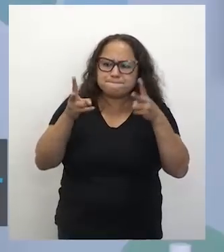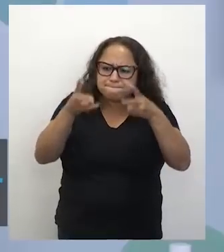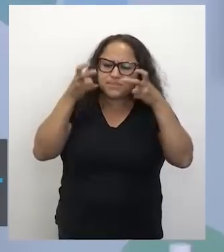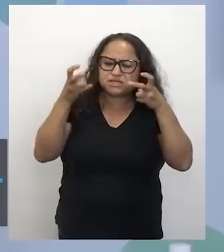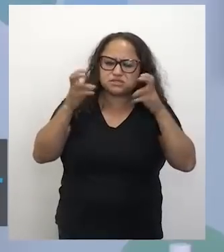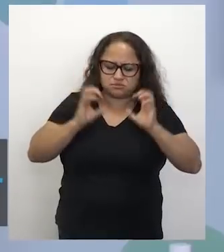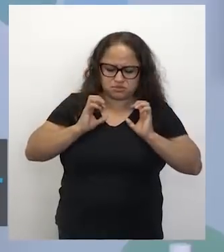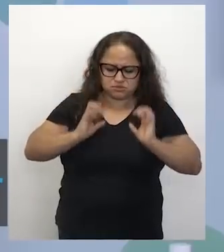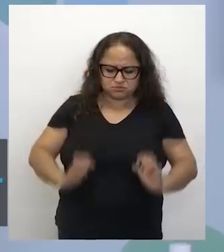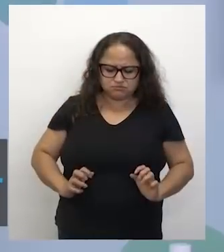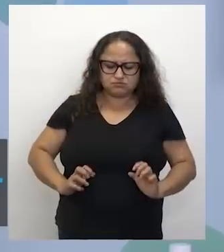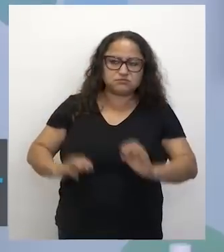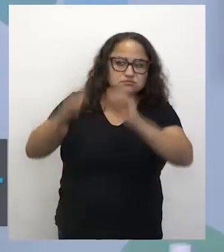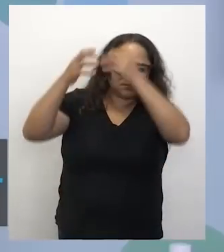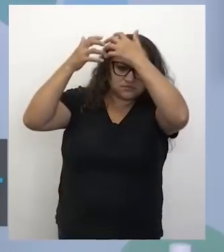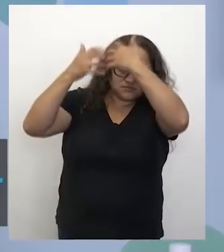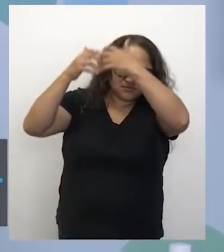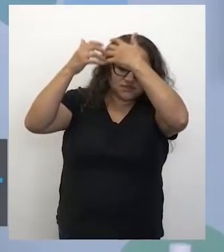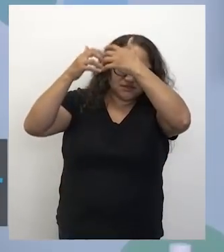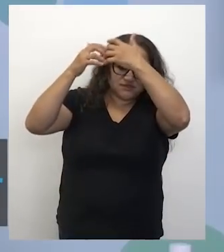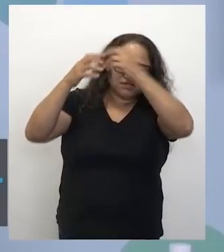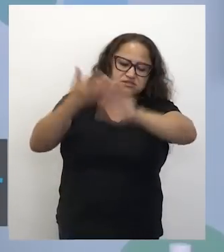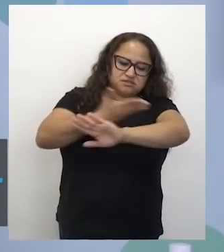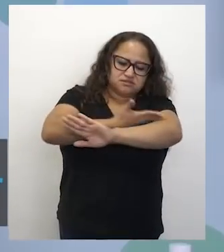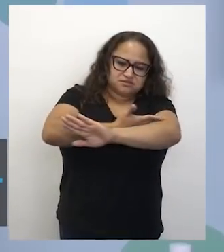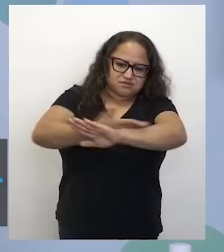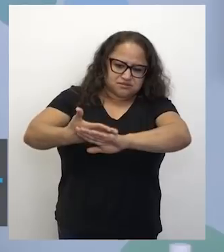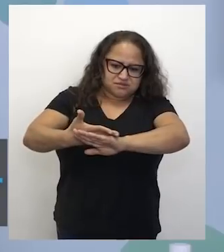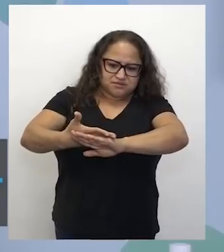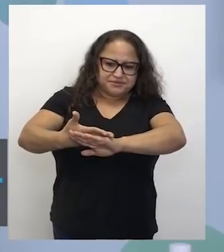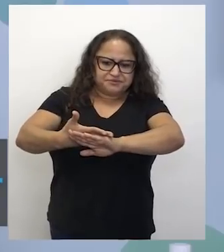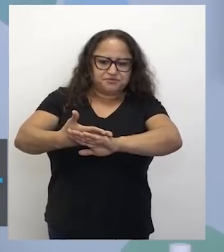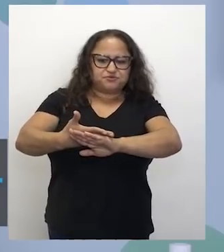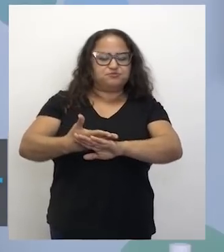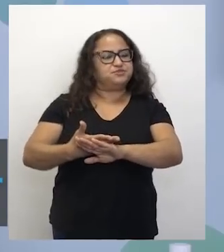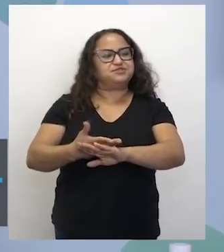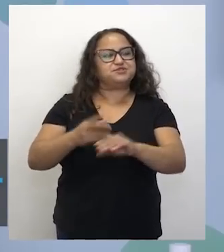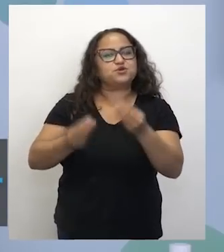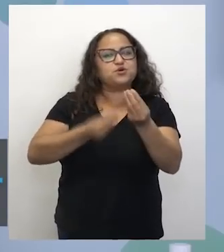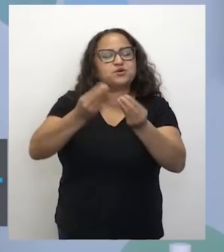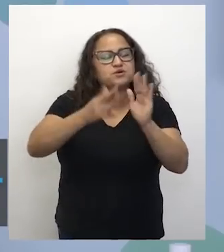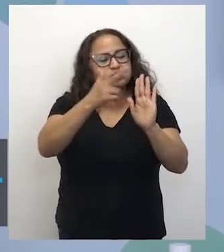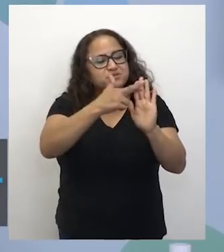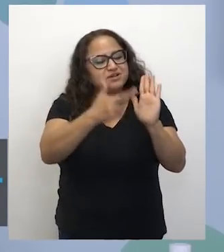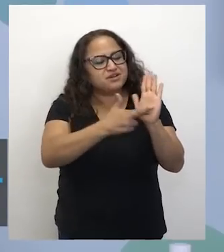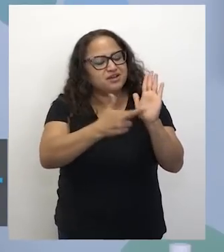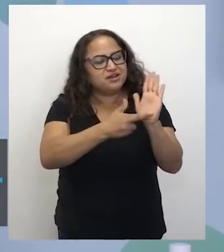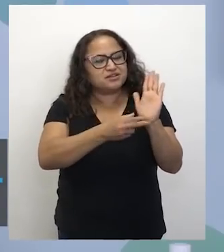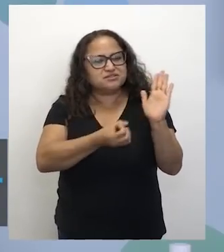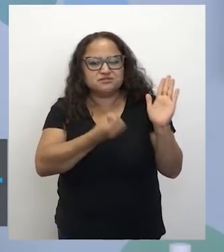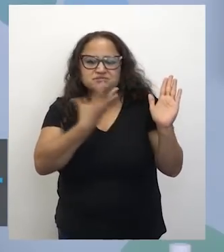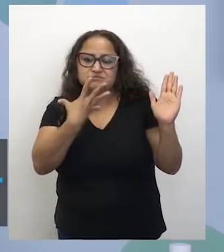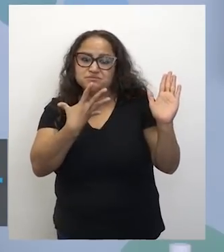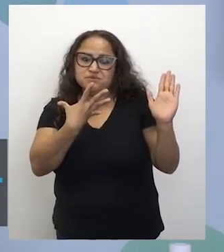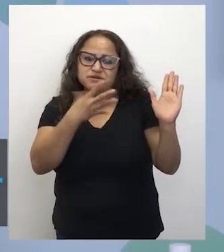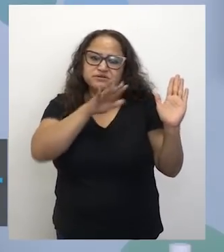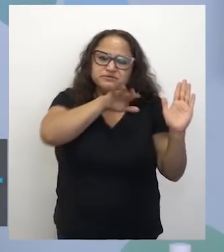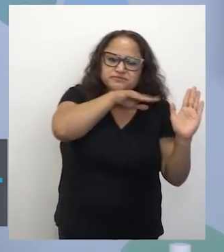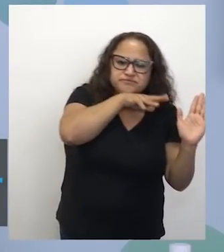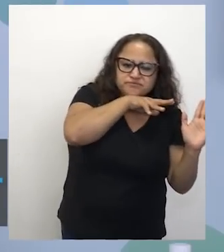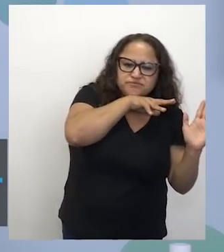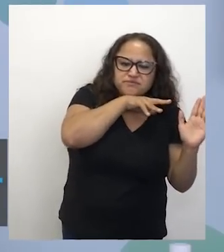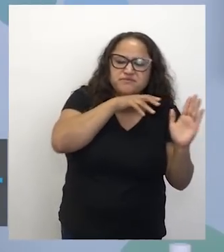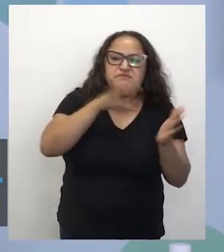com a reflexão sobre esses costumes, né, sobre essas regras que definem o que é certo e errado, o que é bom ou ruim, o que